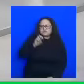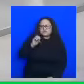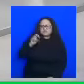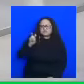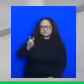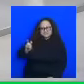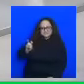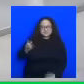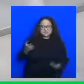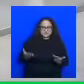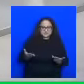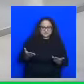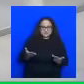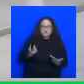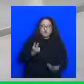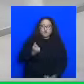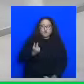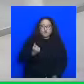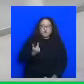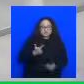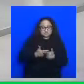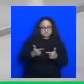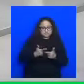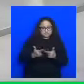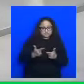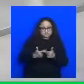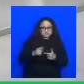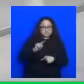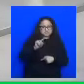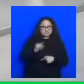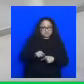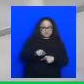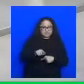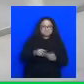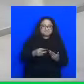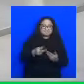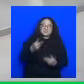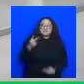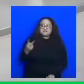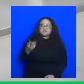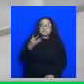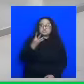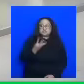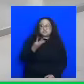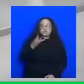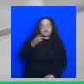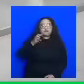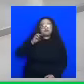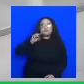2.505 da Mega Sena. E o valor a ser distribuído entre os acertadores dos seis números hoje será de